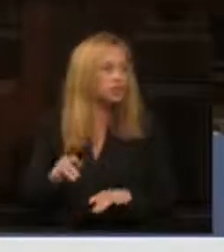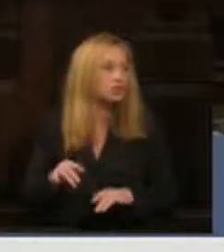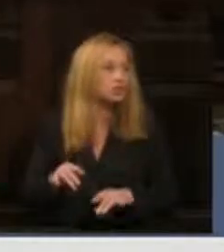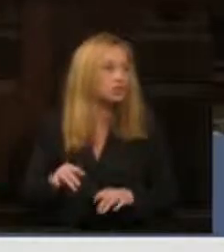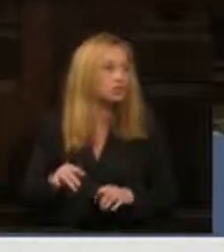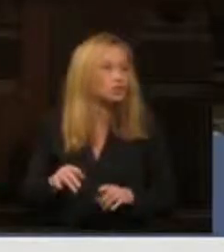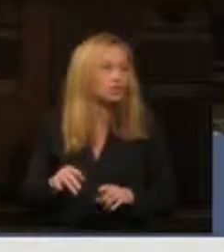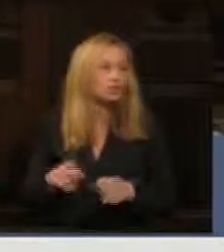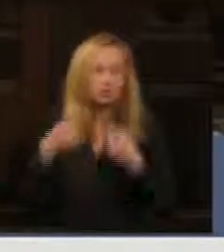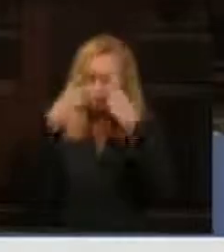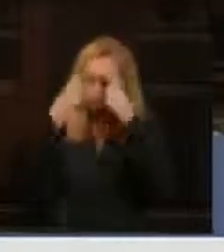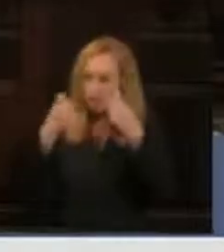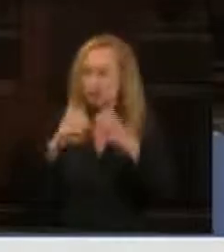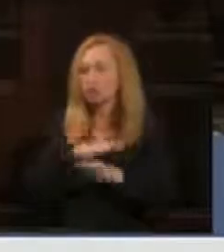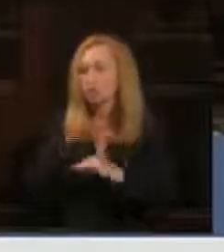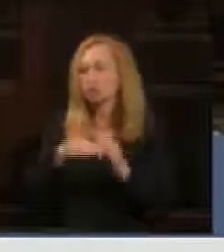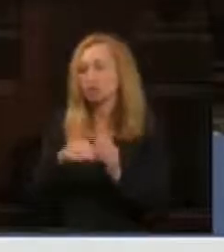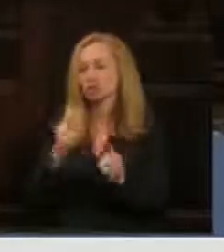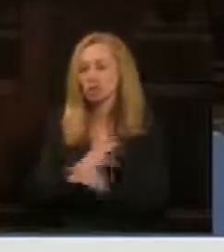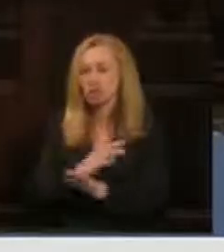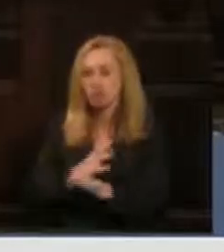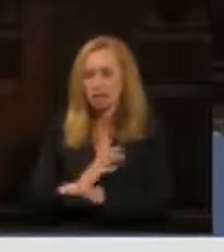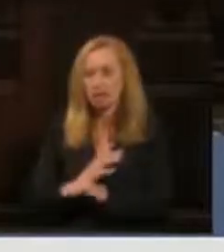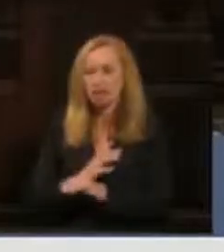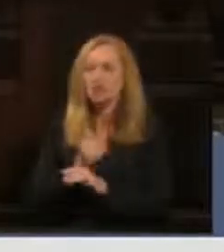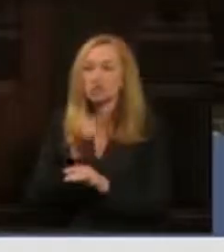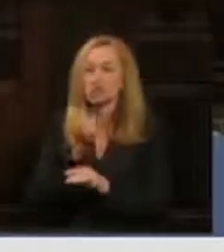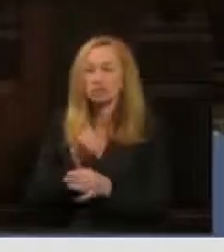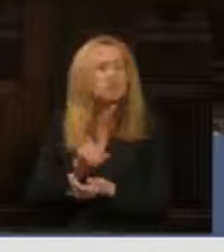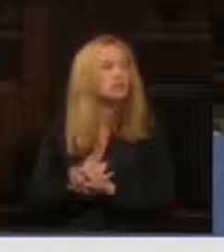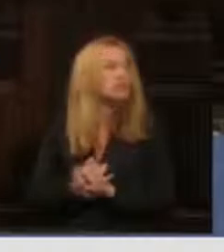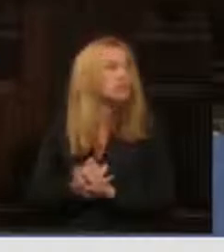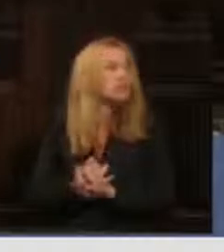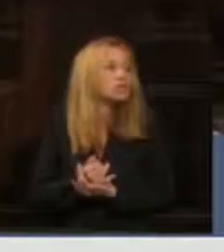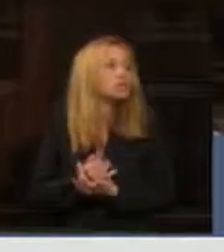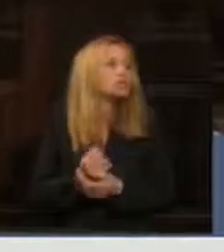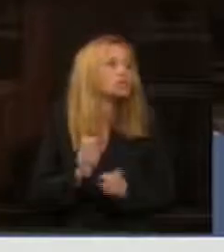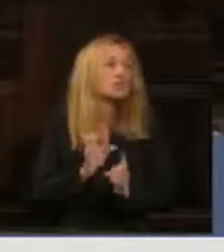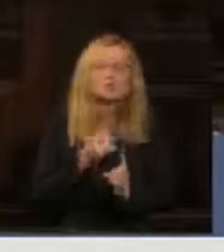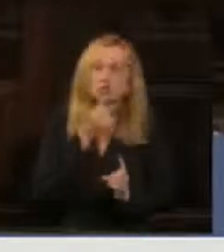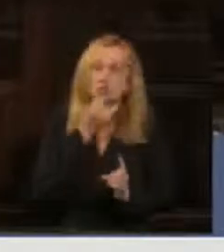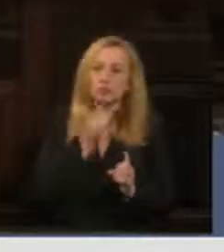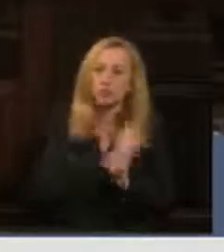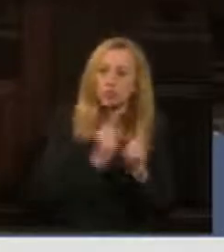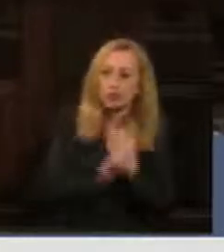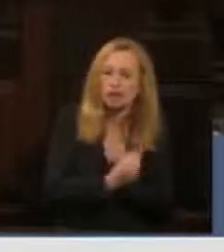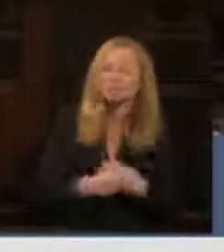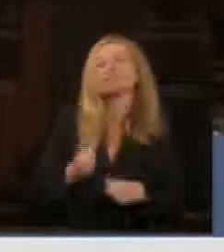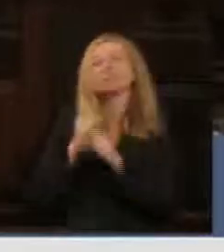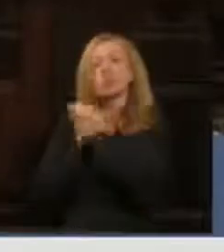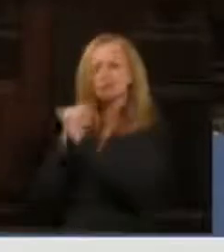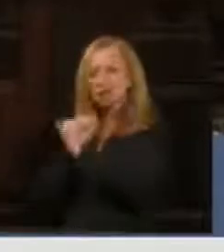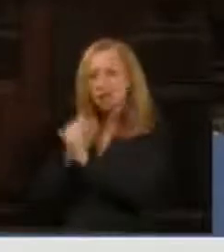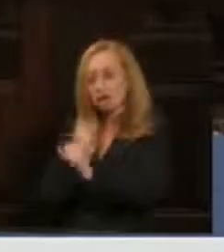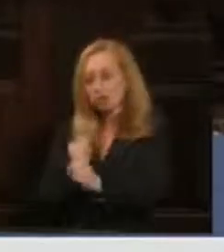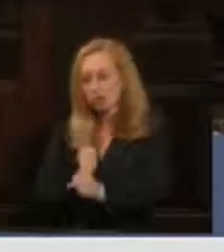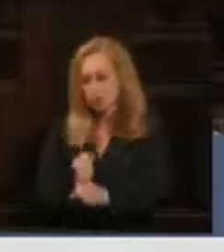como um todo na sociedade. Nos últimos anos, no Brasil,